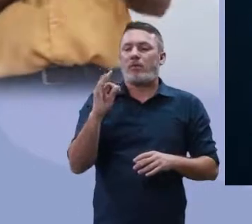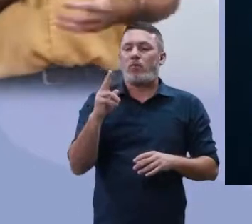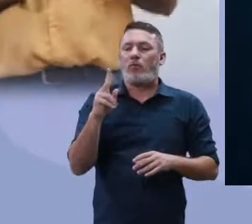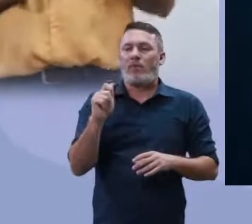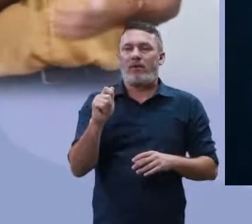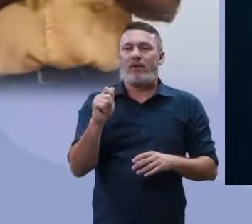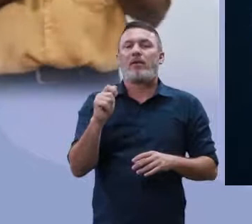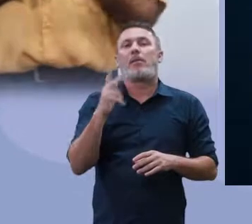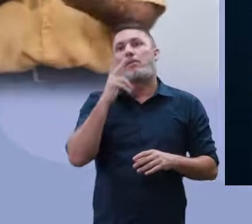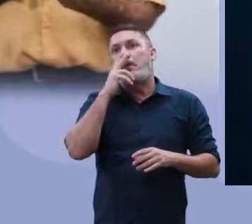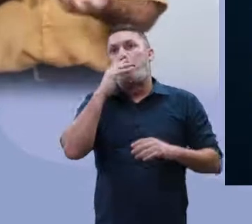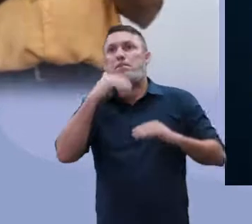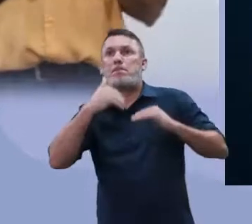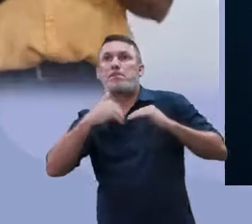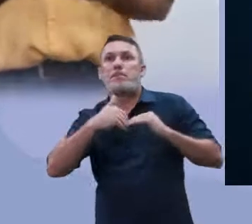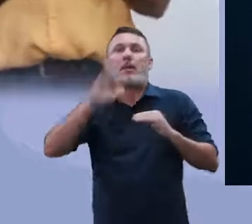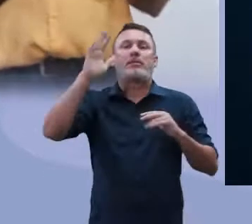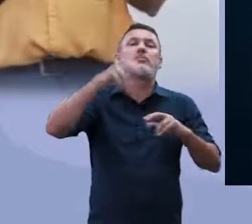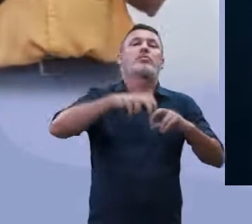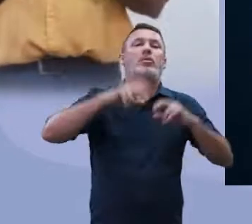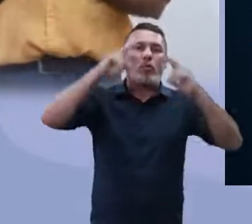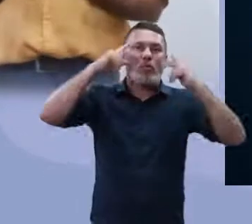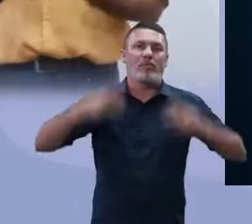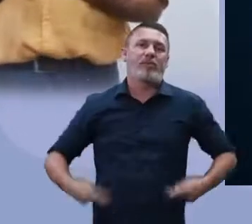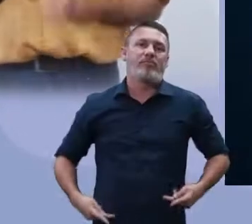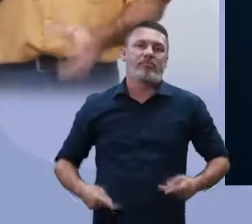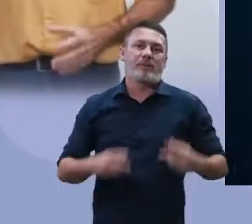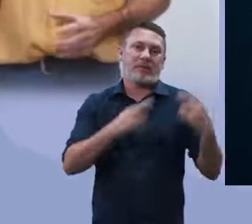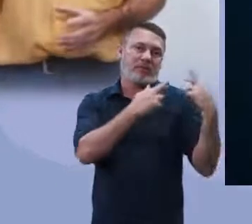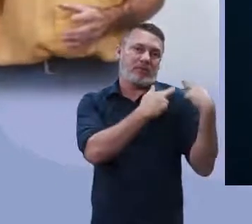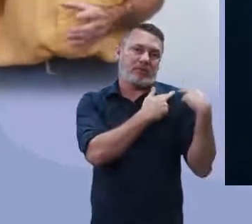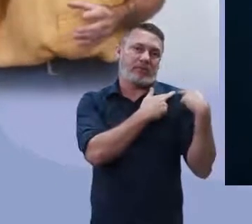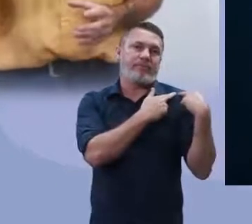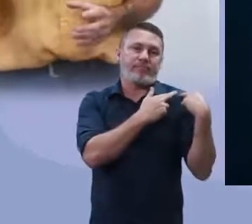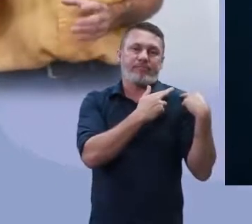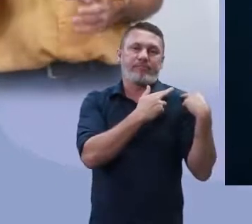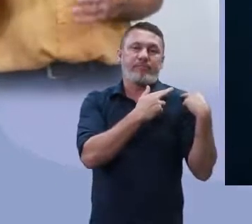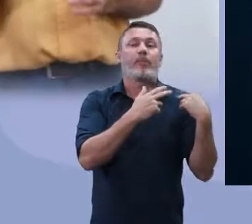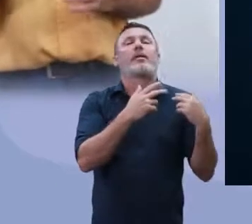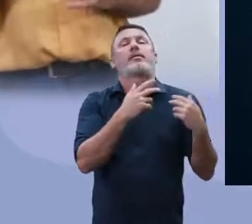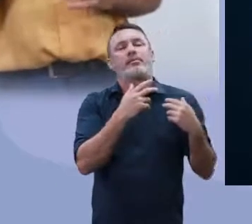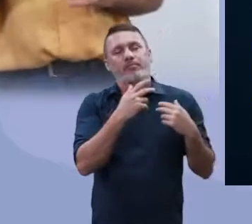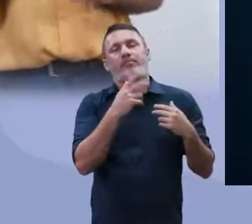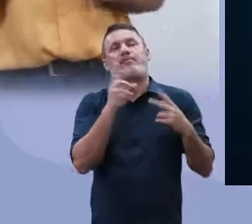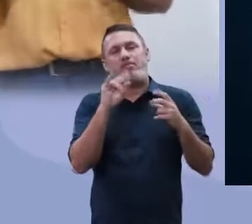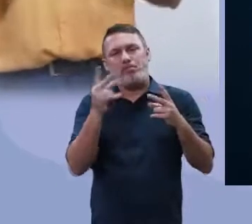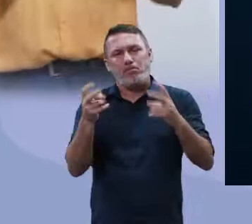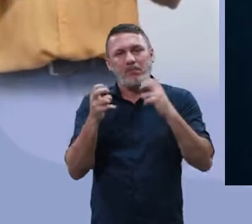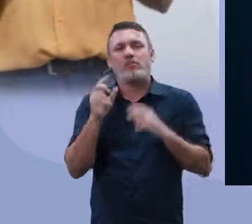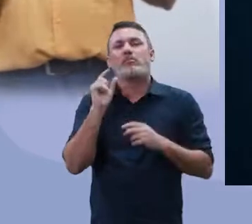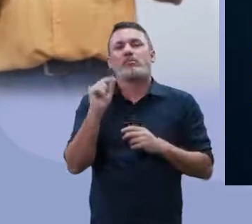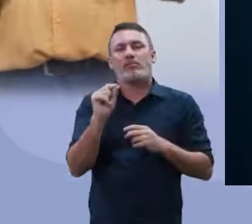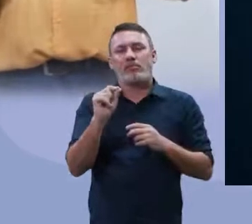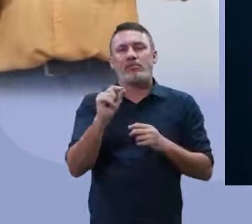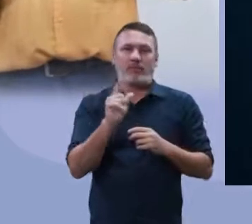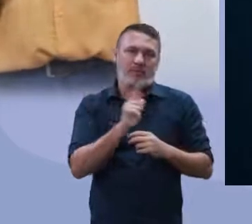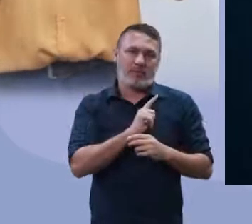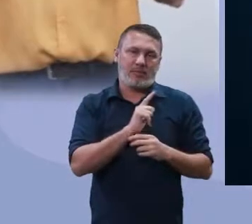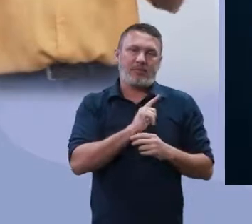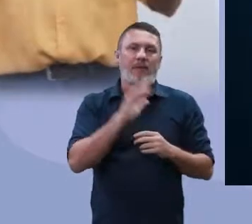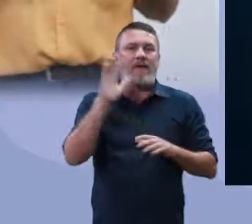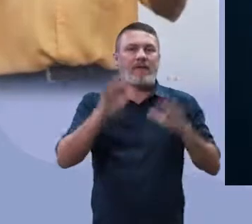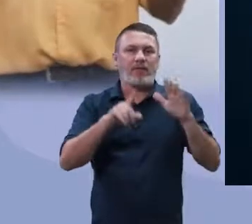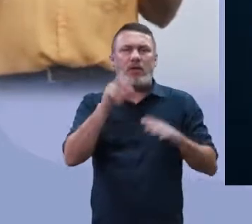sendo acentuado pela ação do homem. E aí é quando você vai perceber que